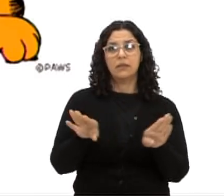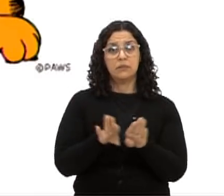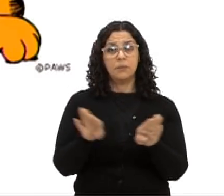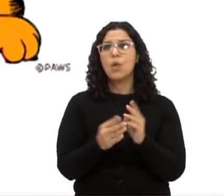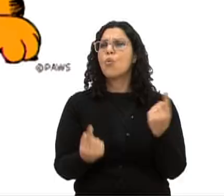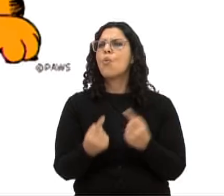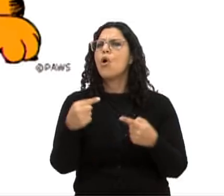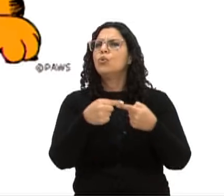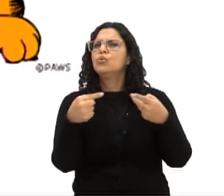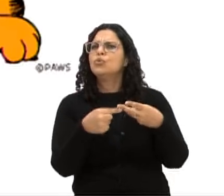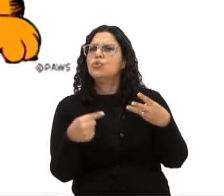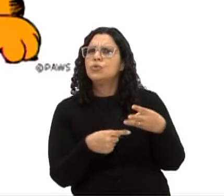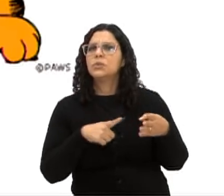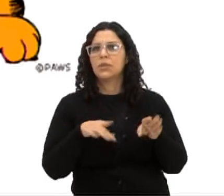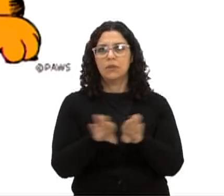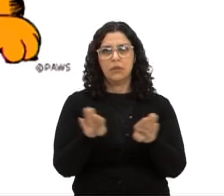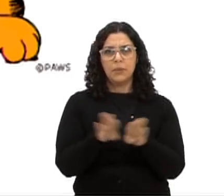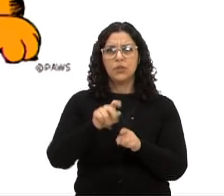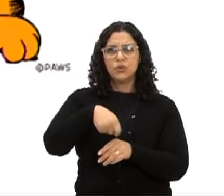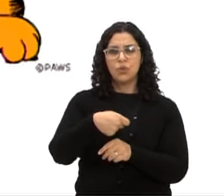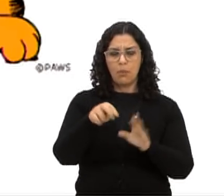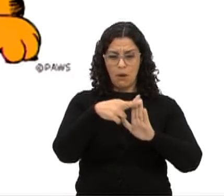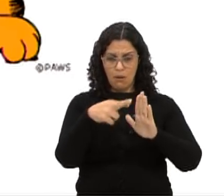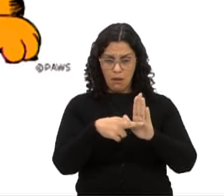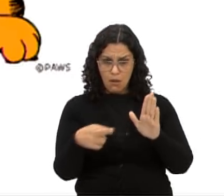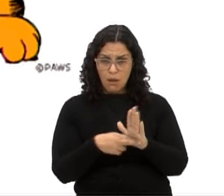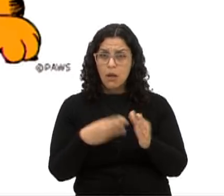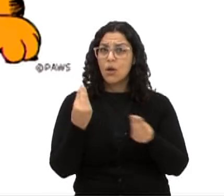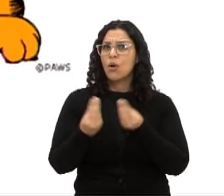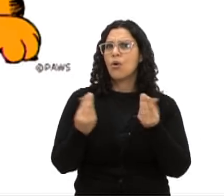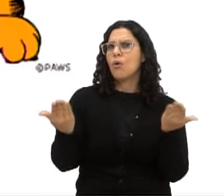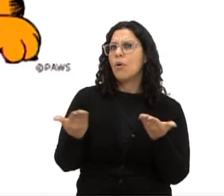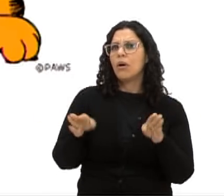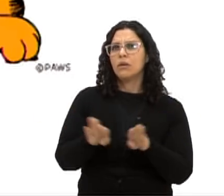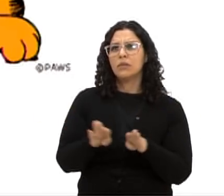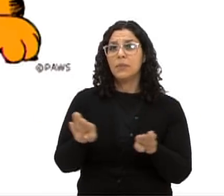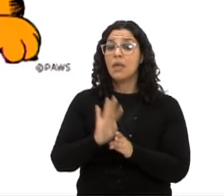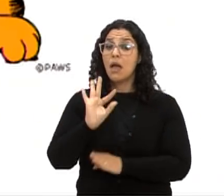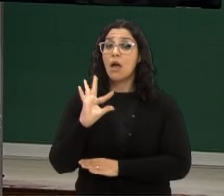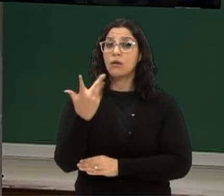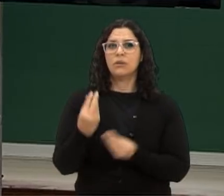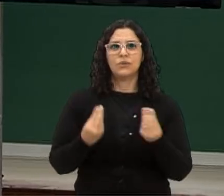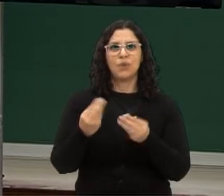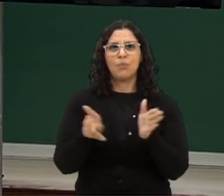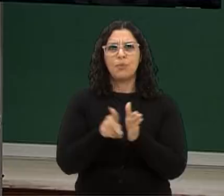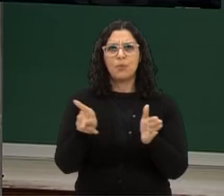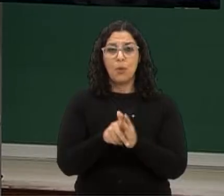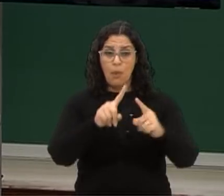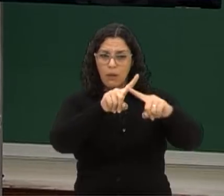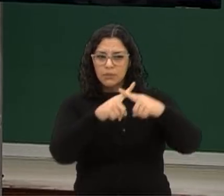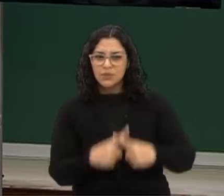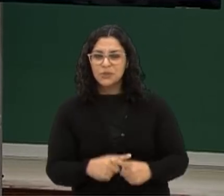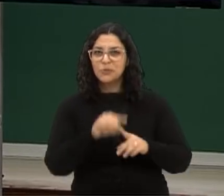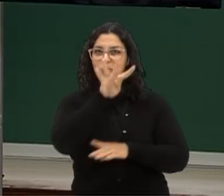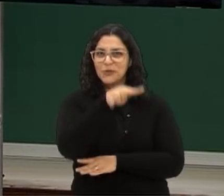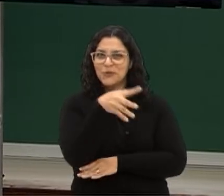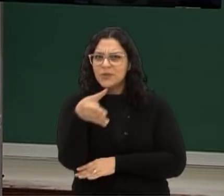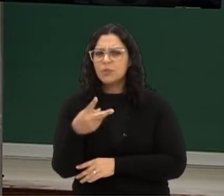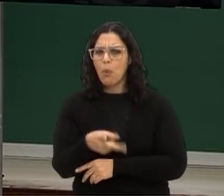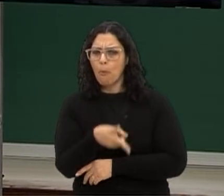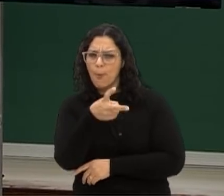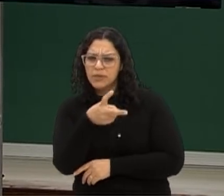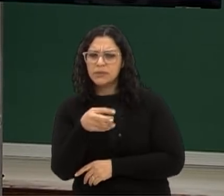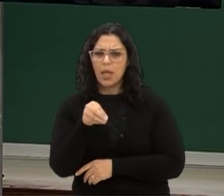lances irregulares, falamos ali como eles acontecem na partida, como a gente identifica cada